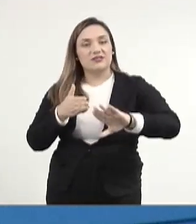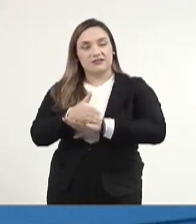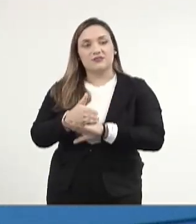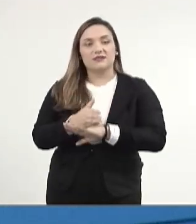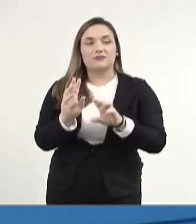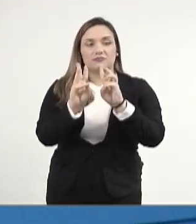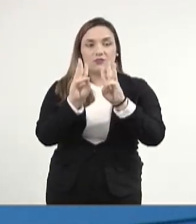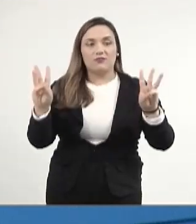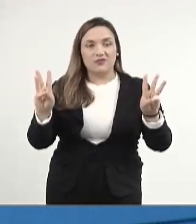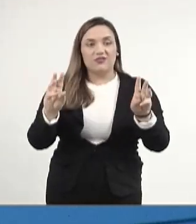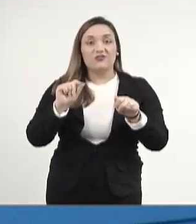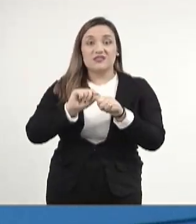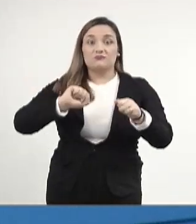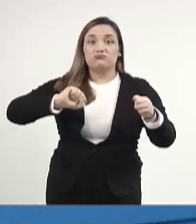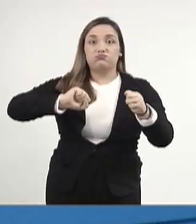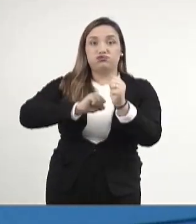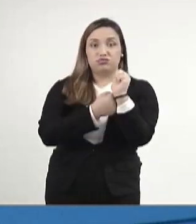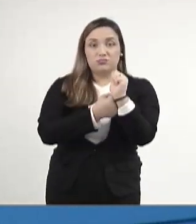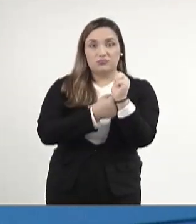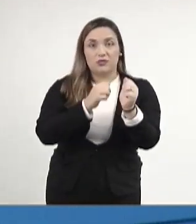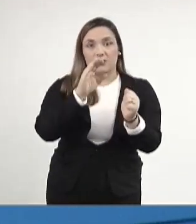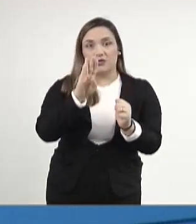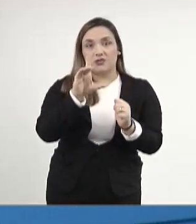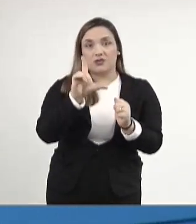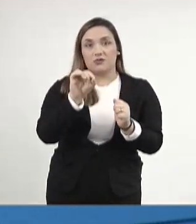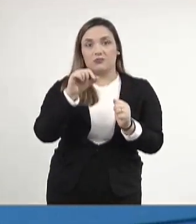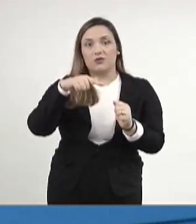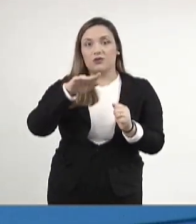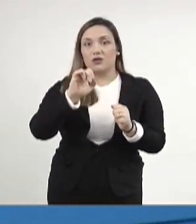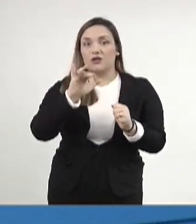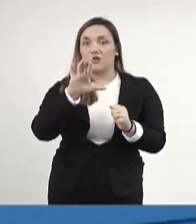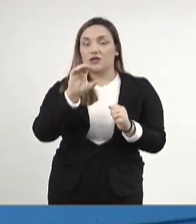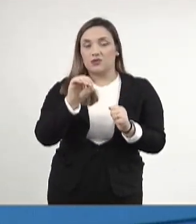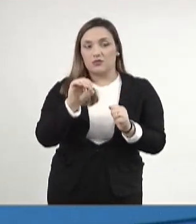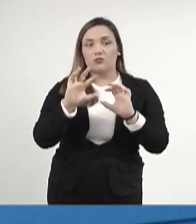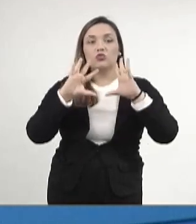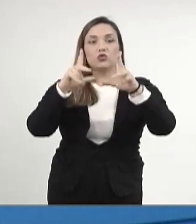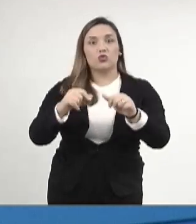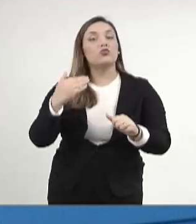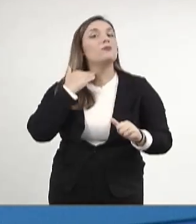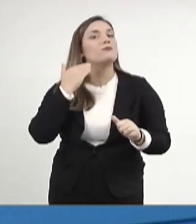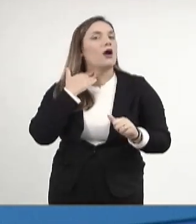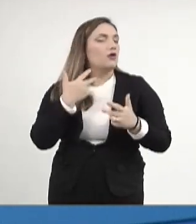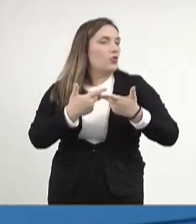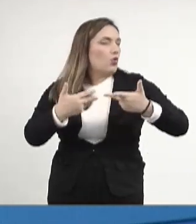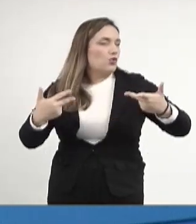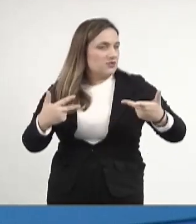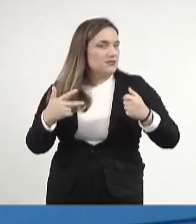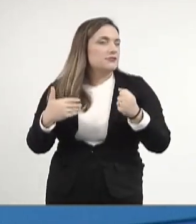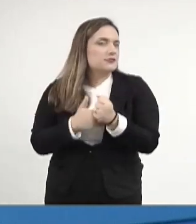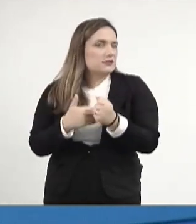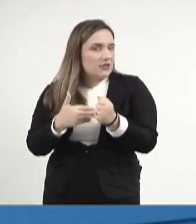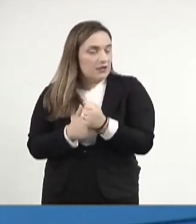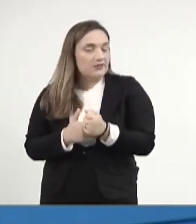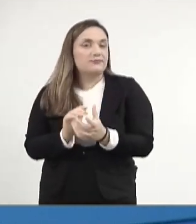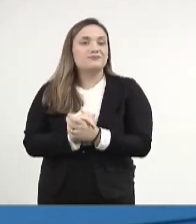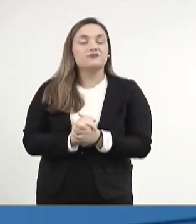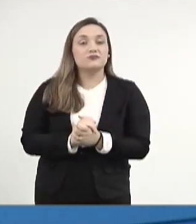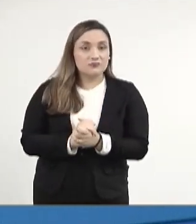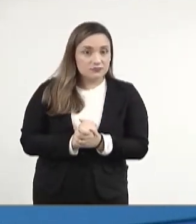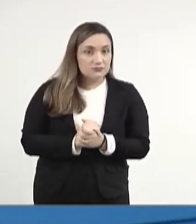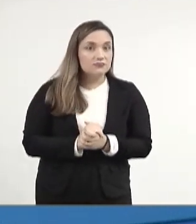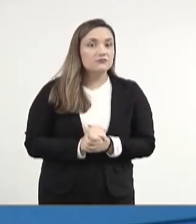e efetuar o bloqueio do aparelho e de aplicativos financeiros. No momento do cadastro, também é possível